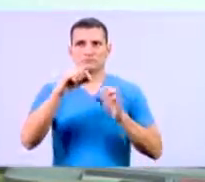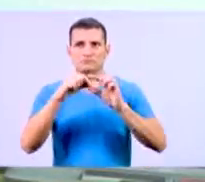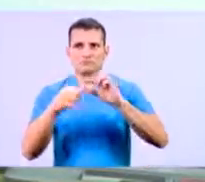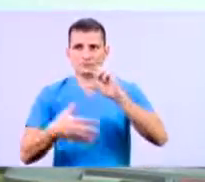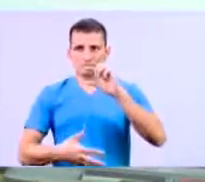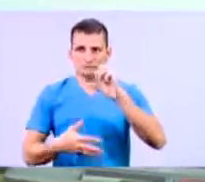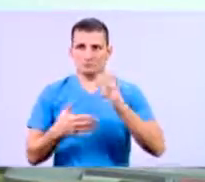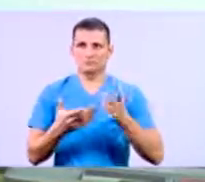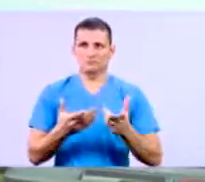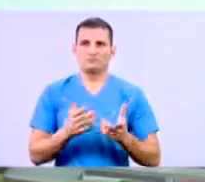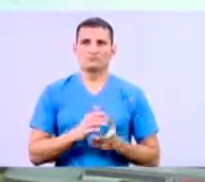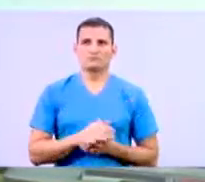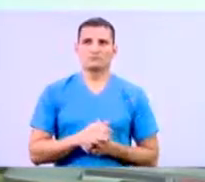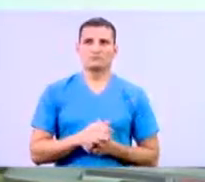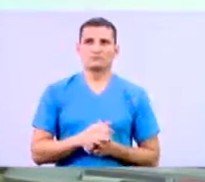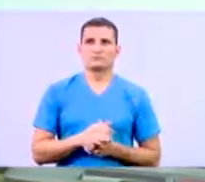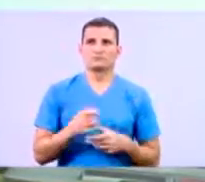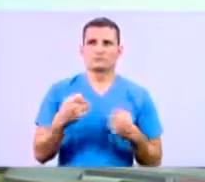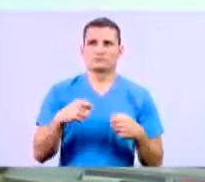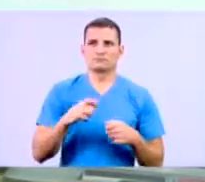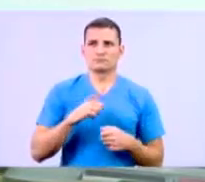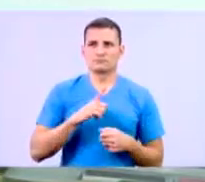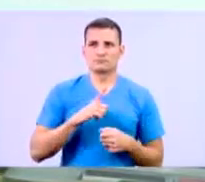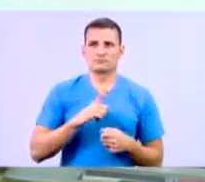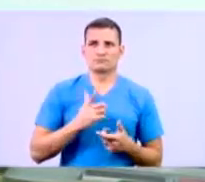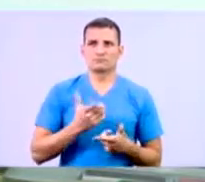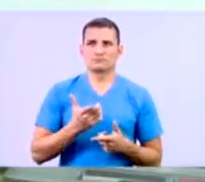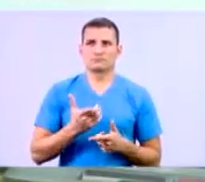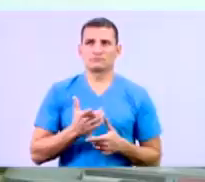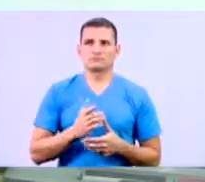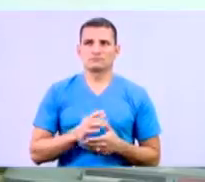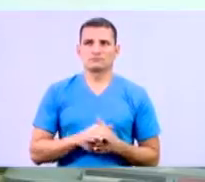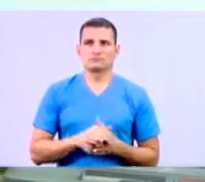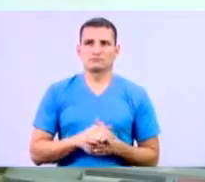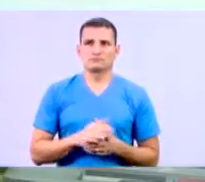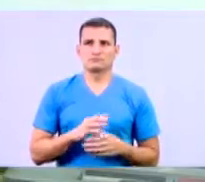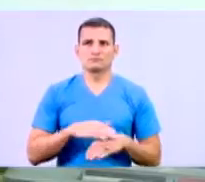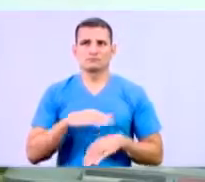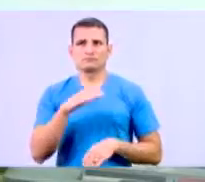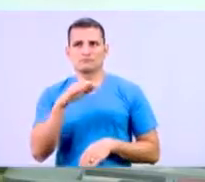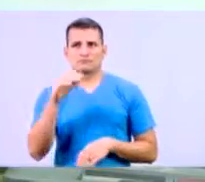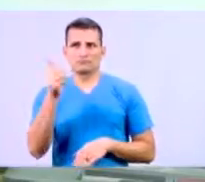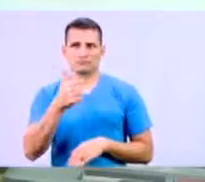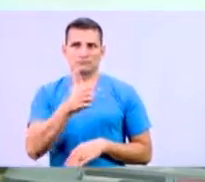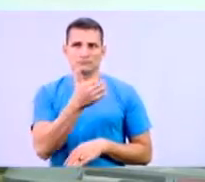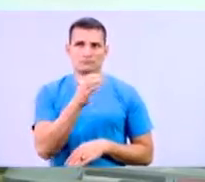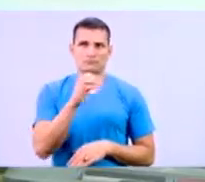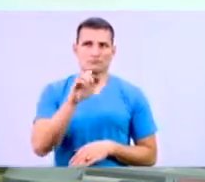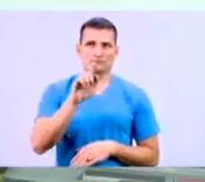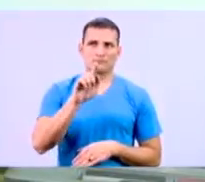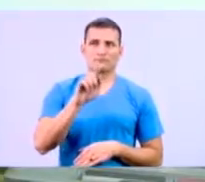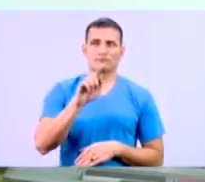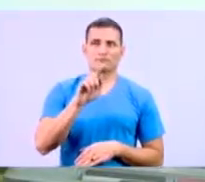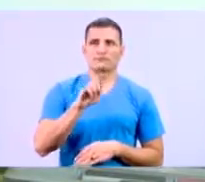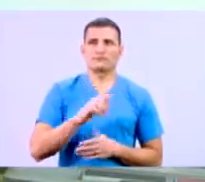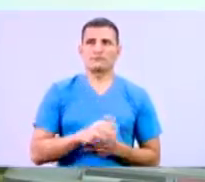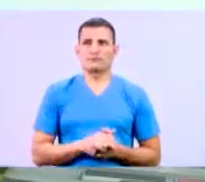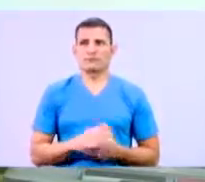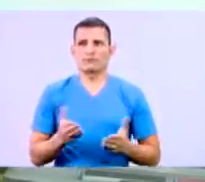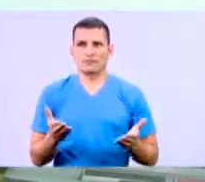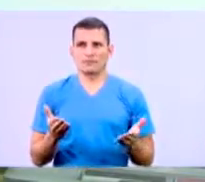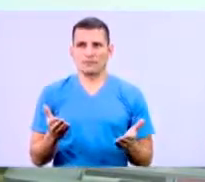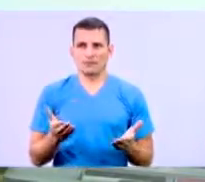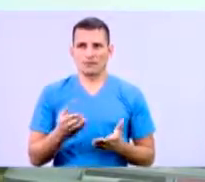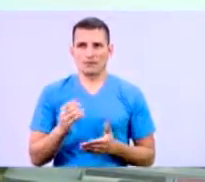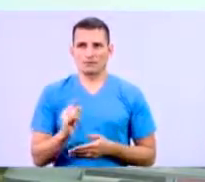eles. Precisa ter, às vezes, muito mais do que só esses 10 gigabits, ok? E aí a gente aproveita